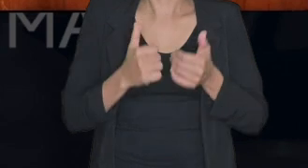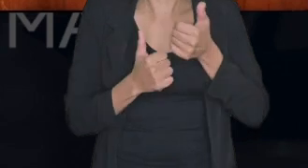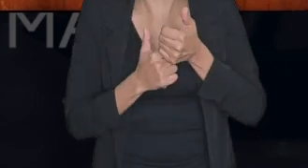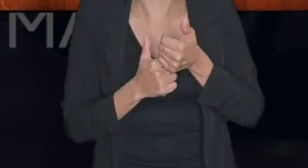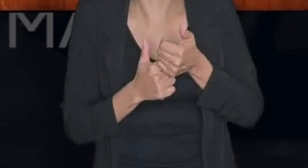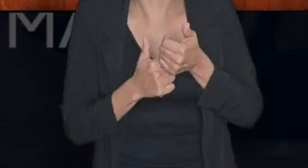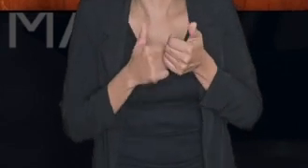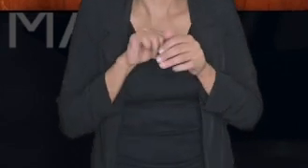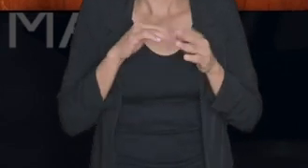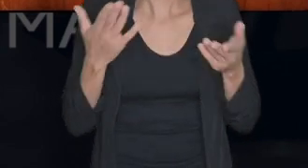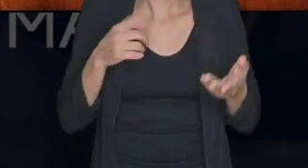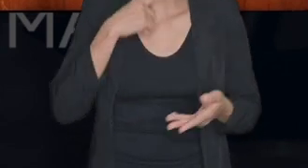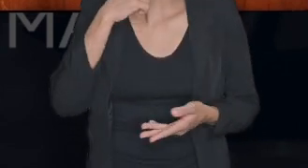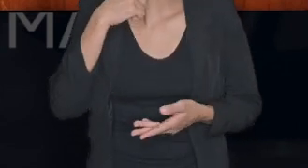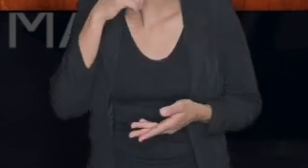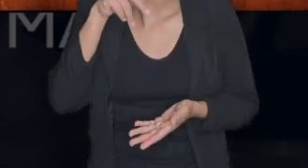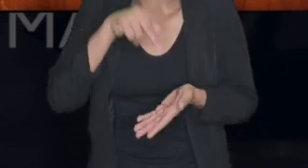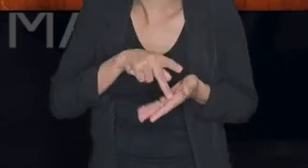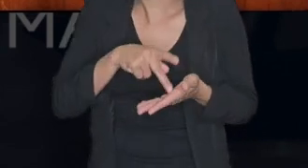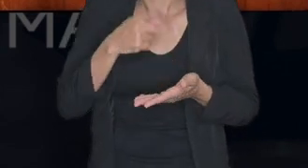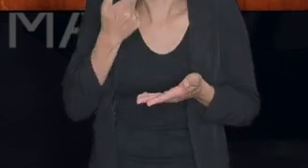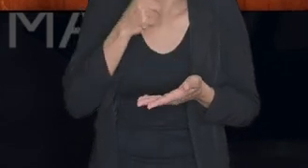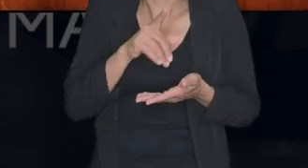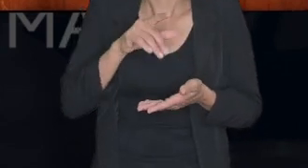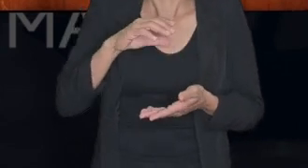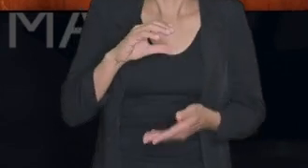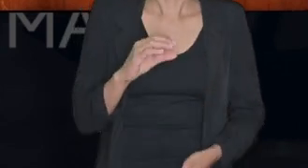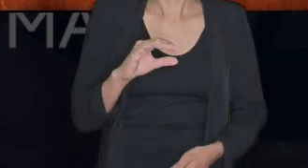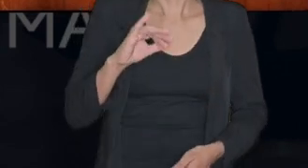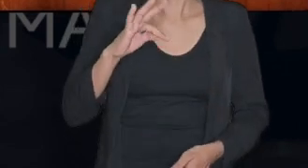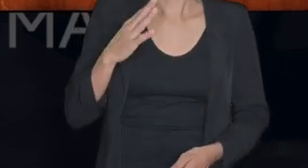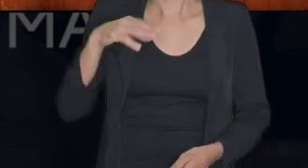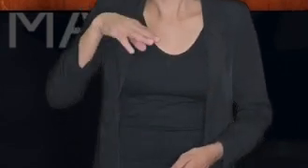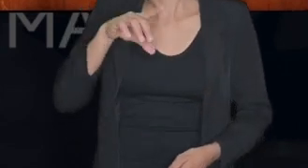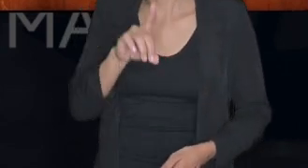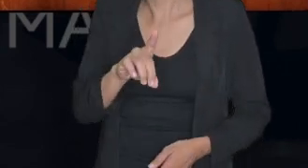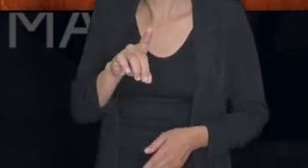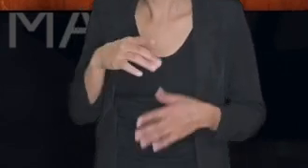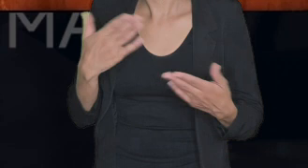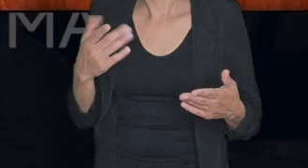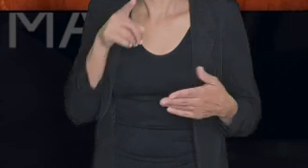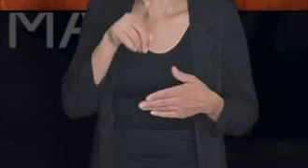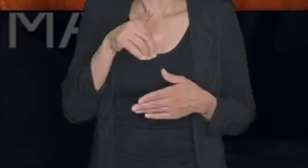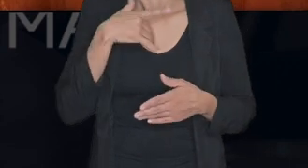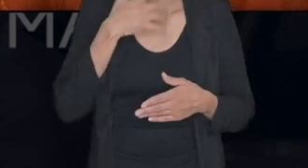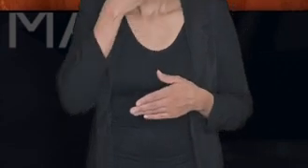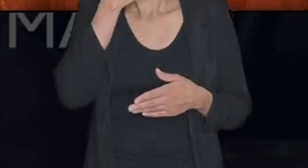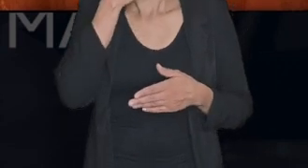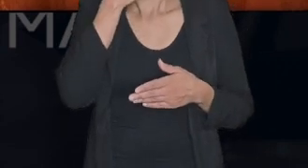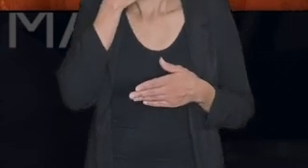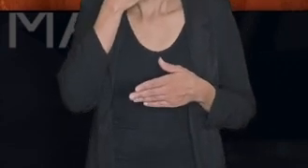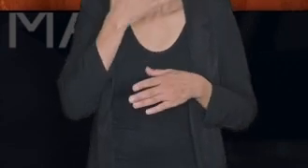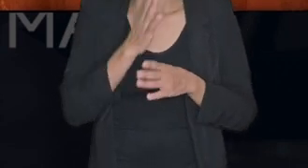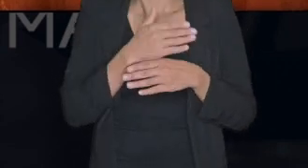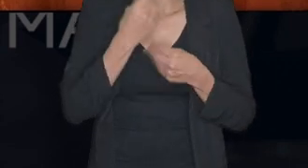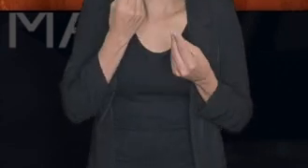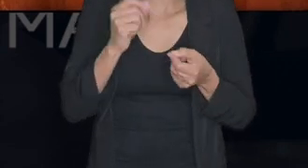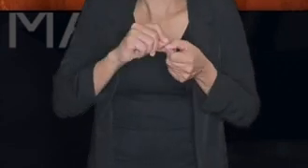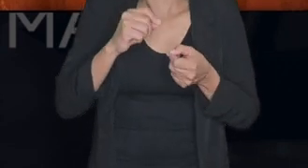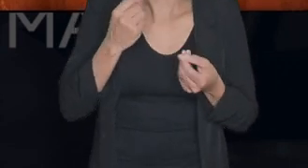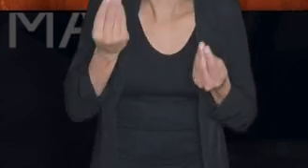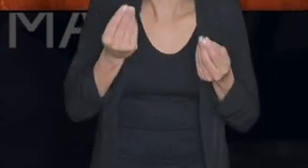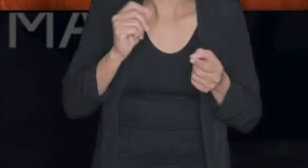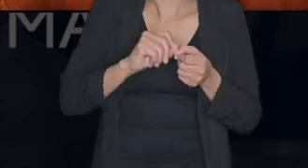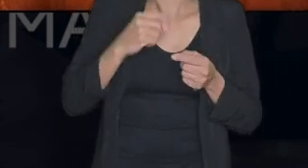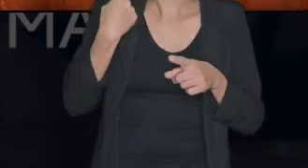fato gerador de ITCMD? E daí o Estado fica a ver navios. Por quê? Porque o juiz federal liberou